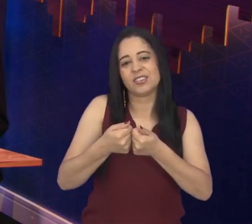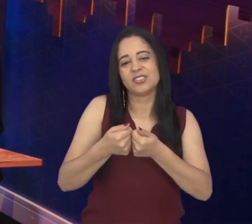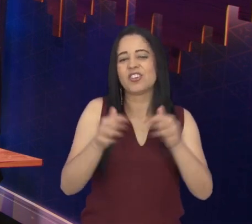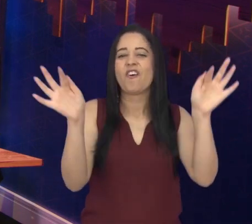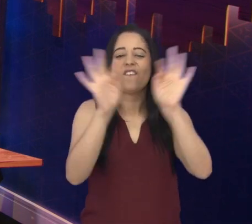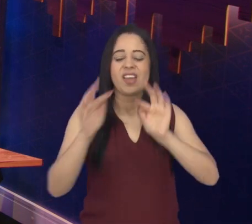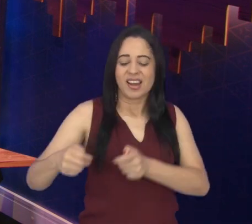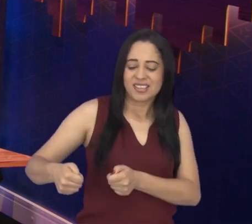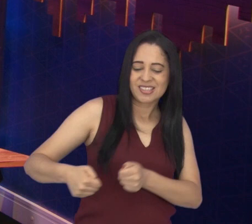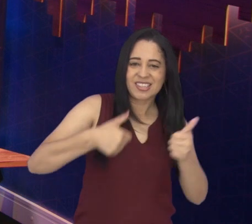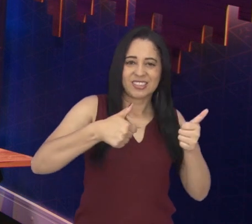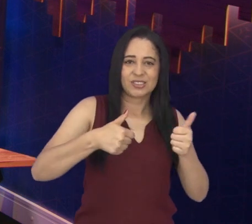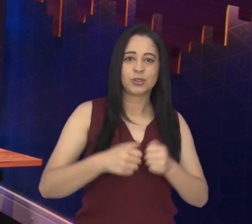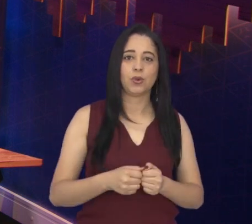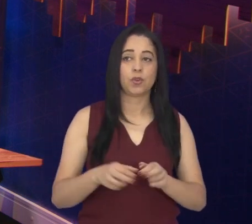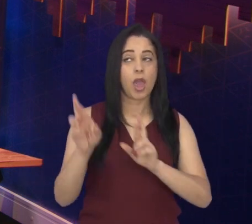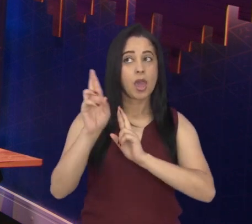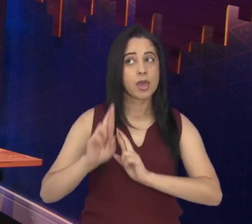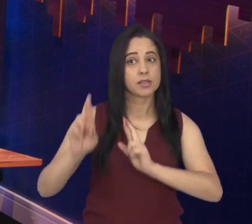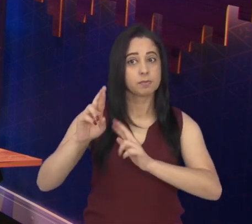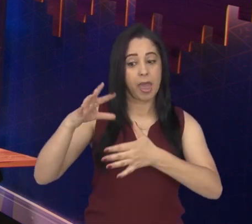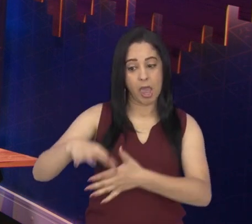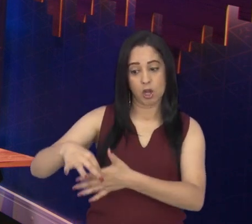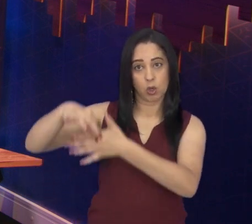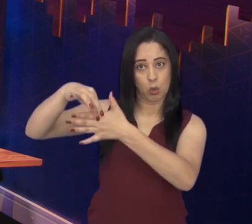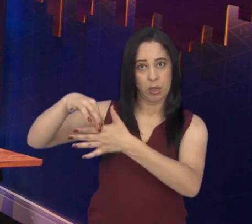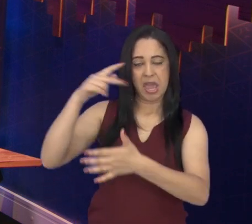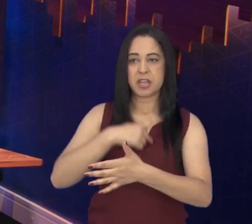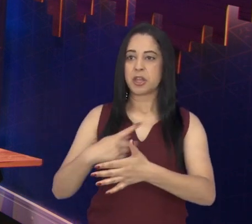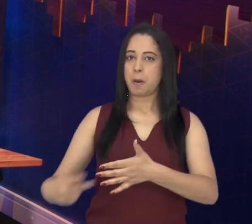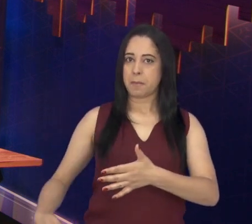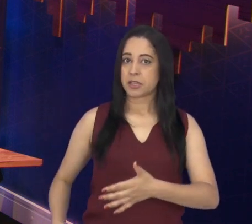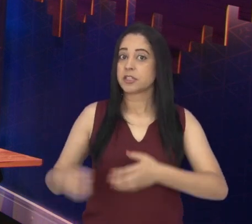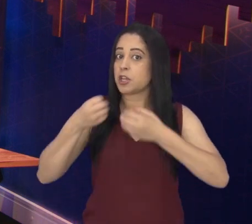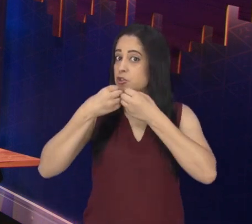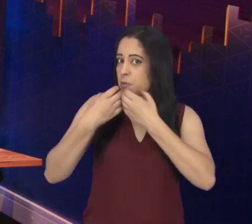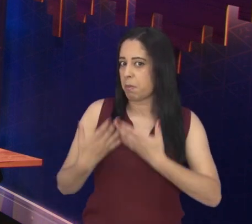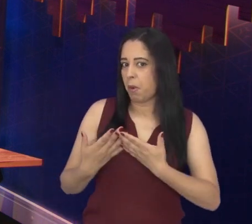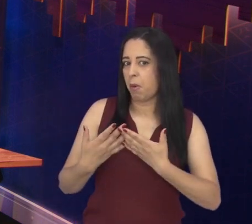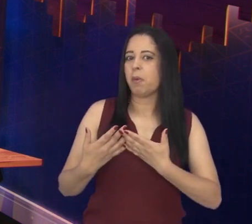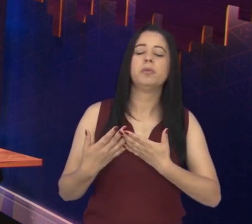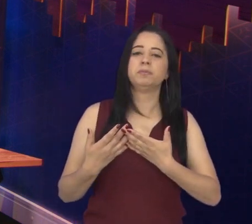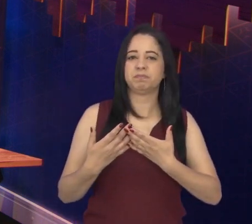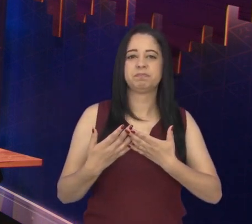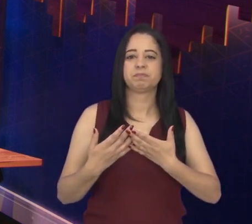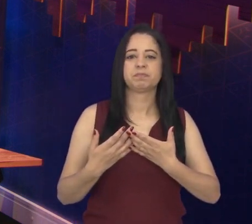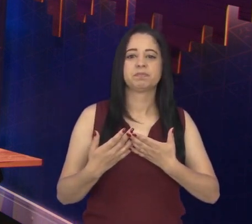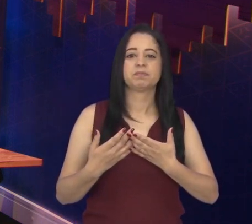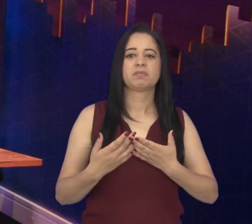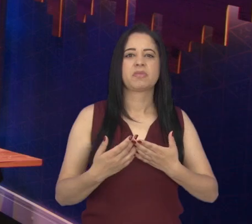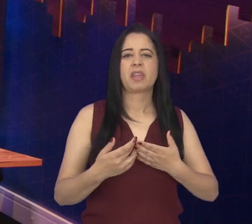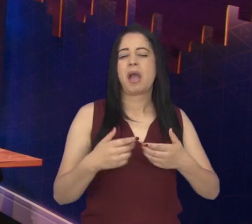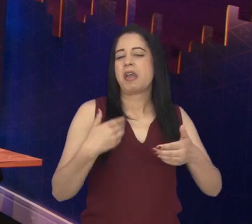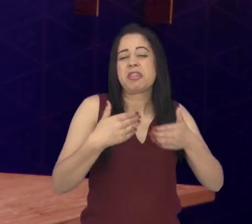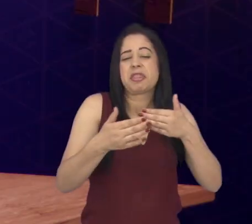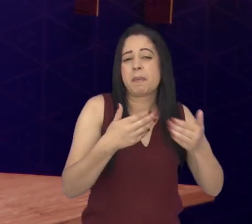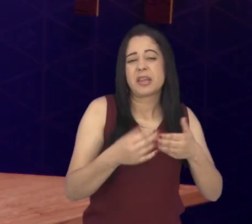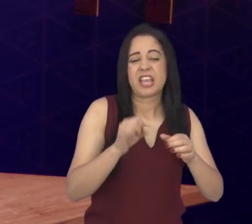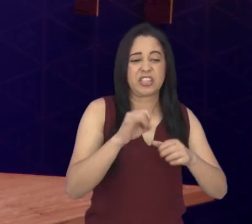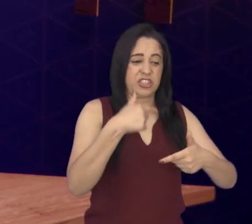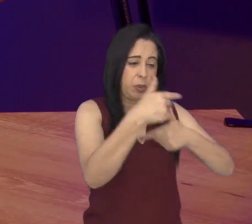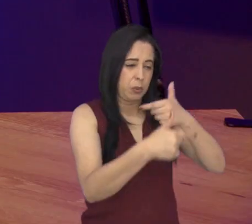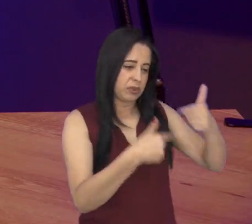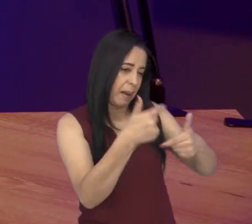incrível para todos e que a gente tenha, então, um ano de bons líderes, né? Independente das nossas crenças, independente de ser